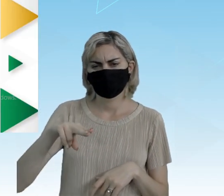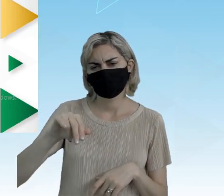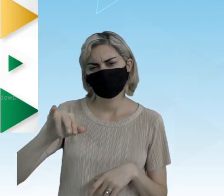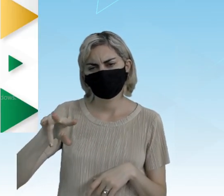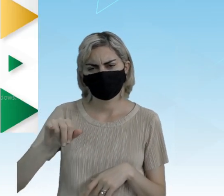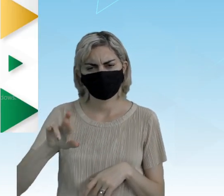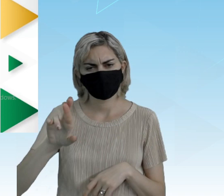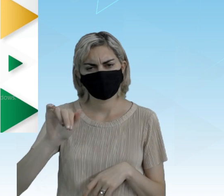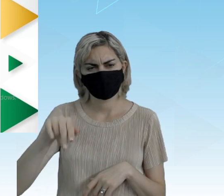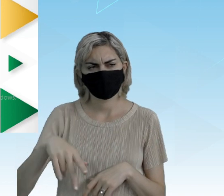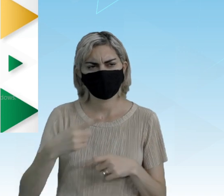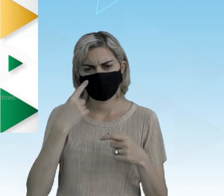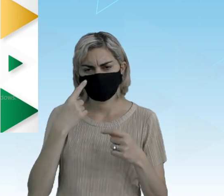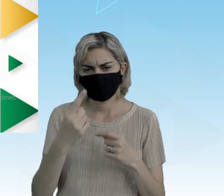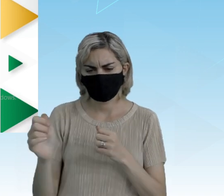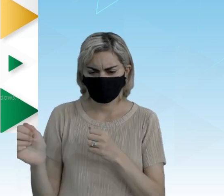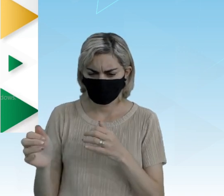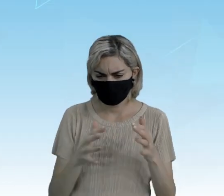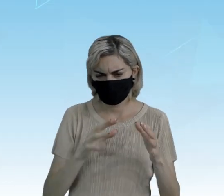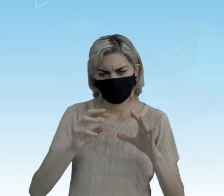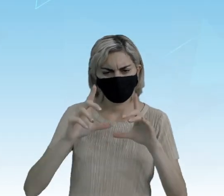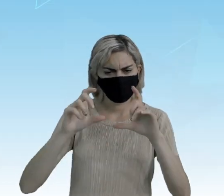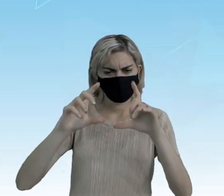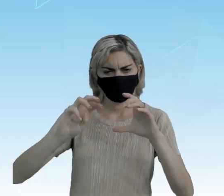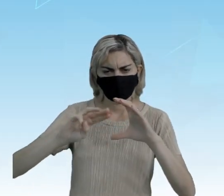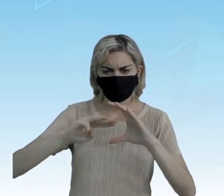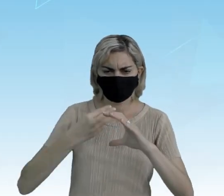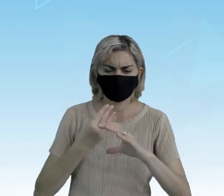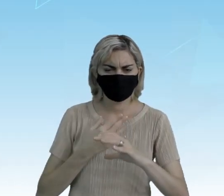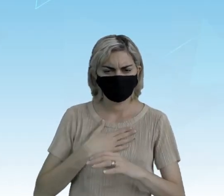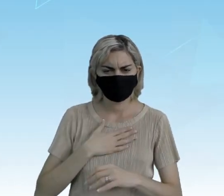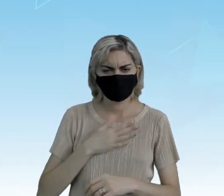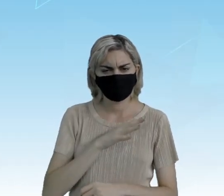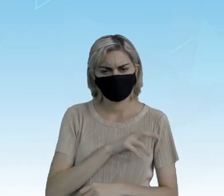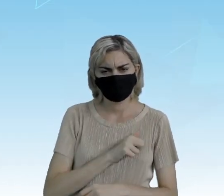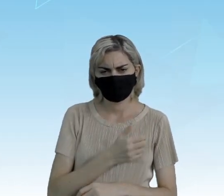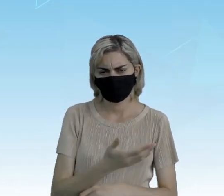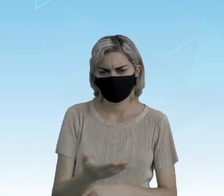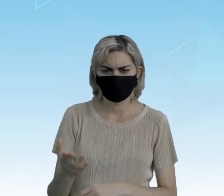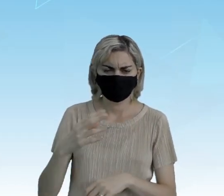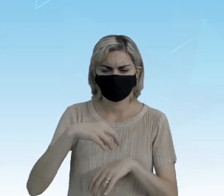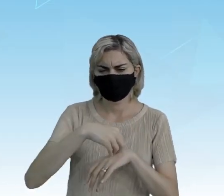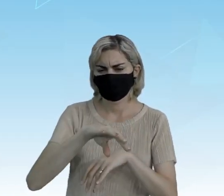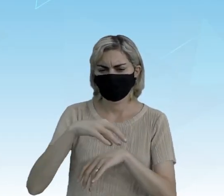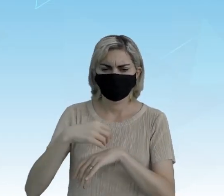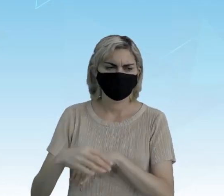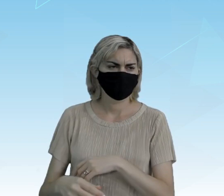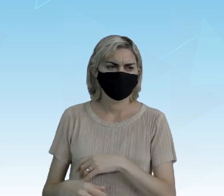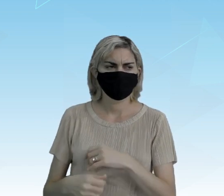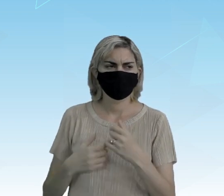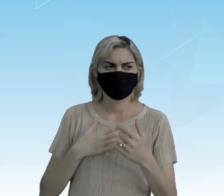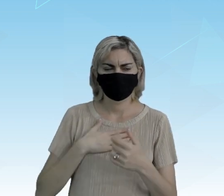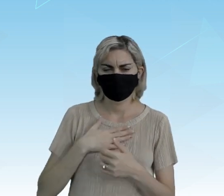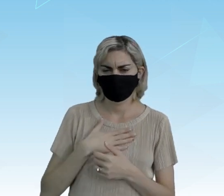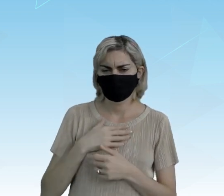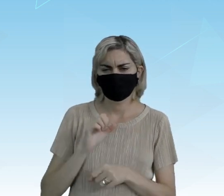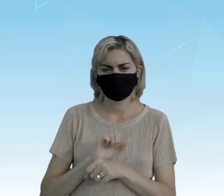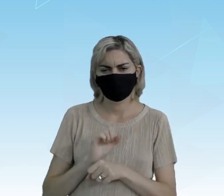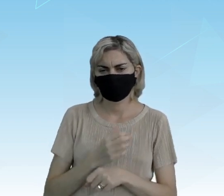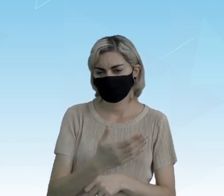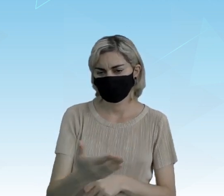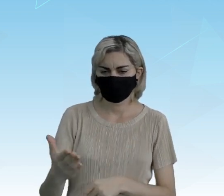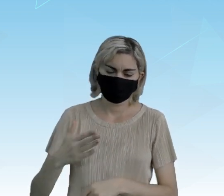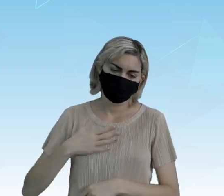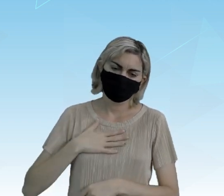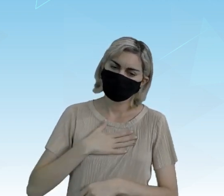prof.niviaregina. Acompanha lá. Pode me mandar uma foto pelo direct e eu vou adorar que você compartilhe essa atividade comigo. Espero que vocês